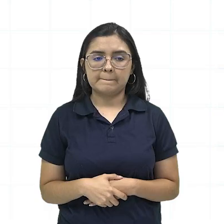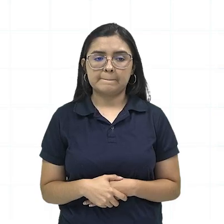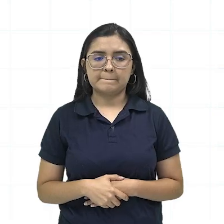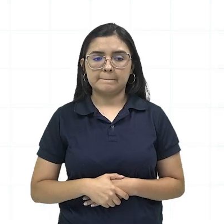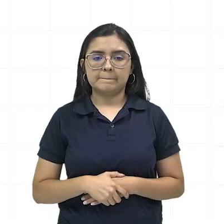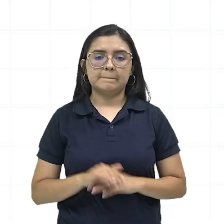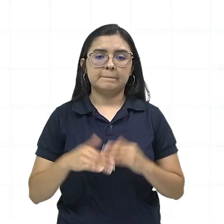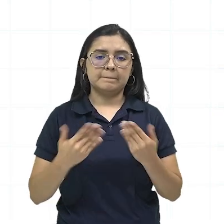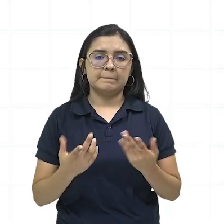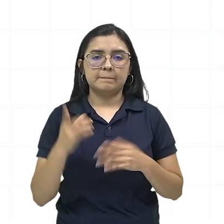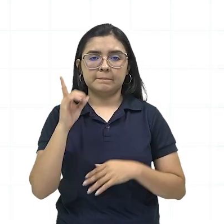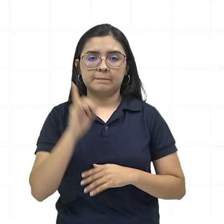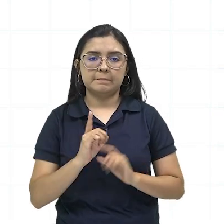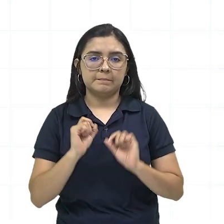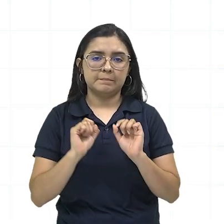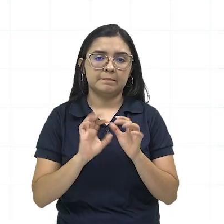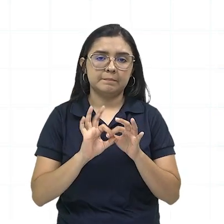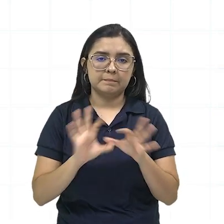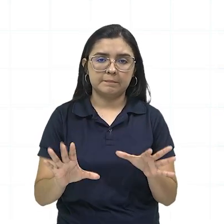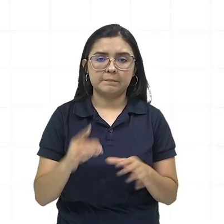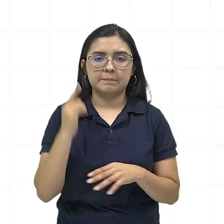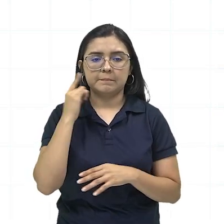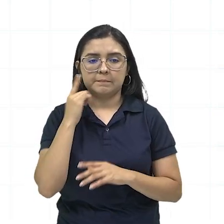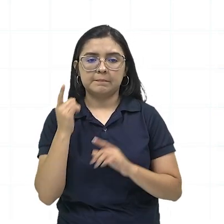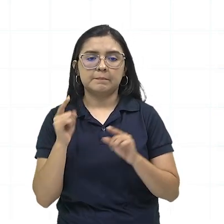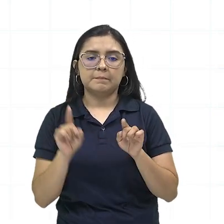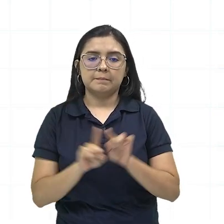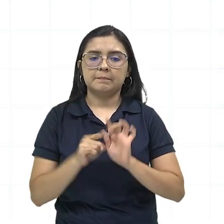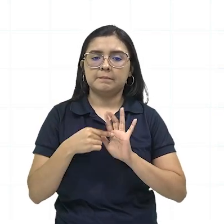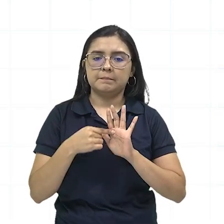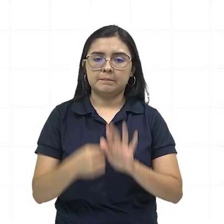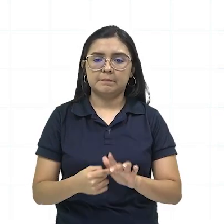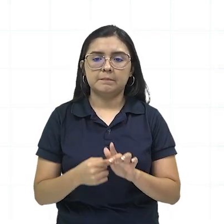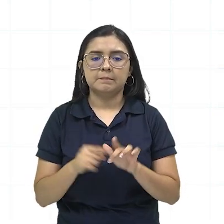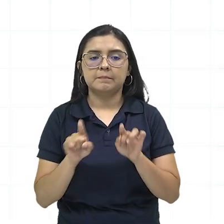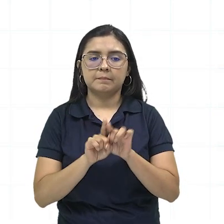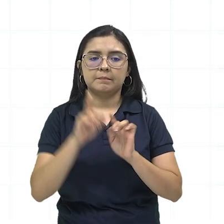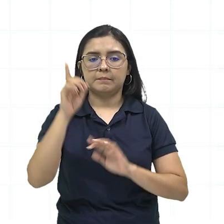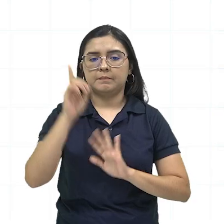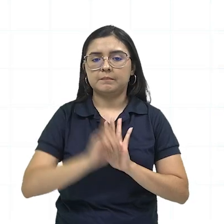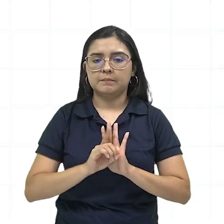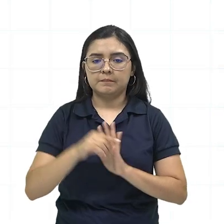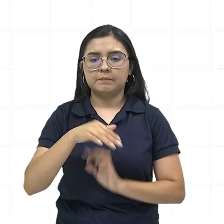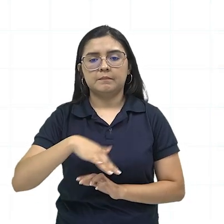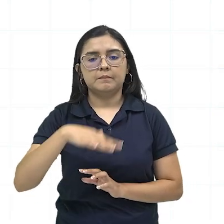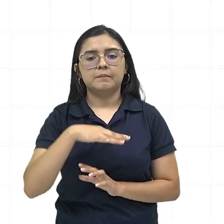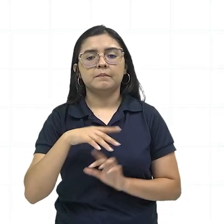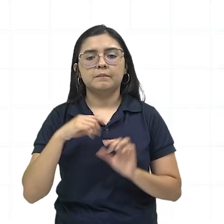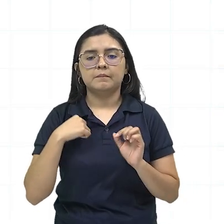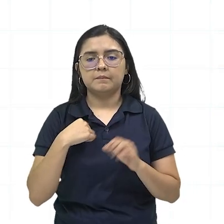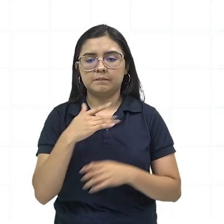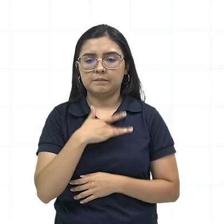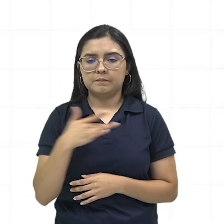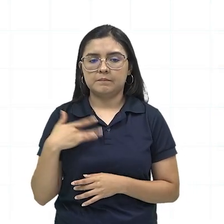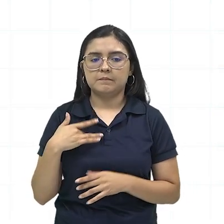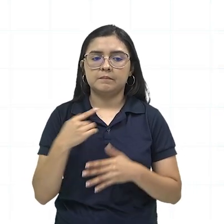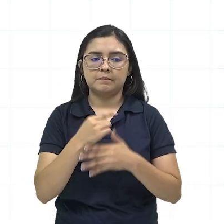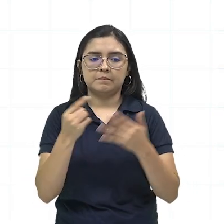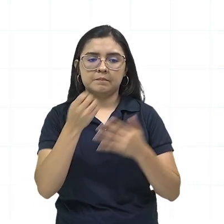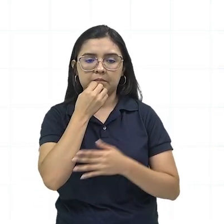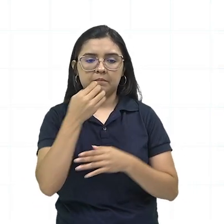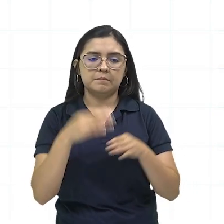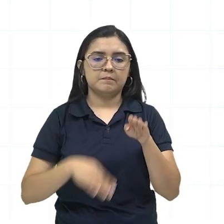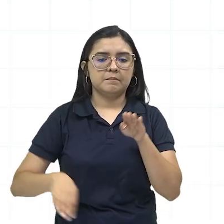isso inclui o direito à liberdade de pensamento, expressão e associação, bem como o direito a um meio ambiente saudável e a benefícios